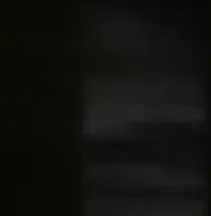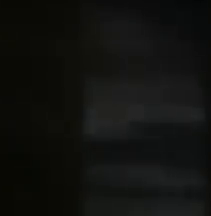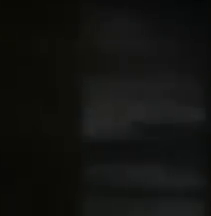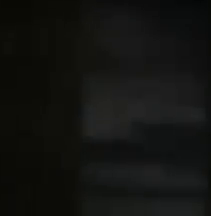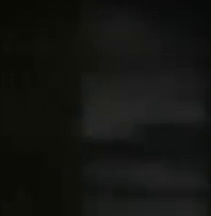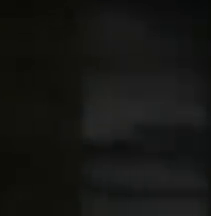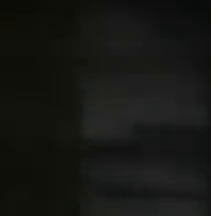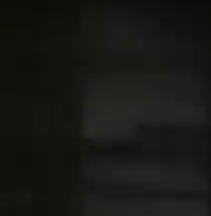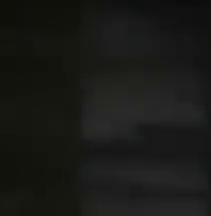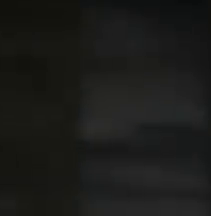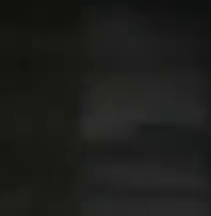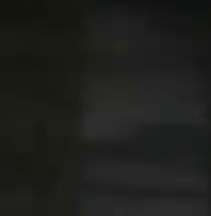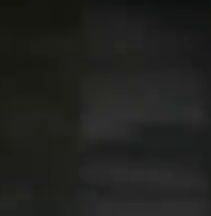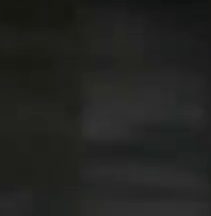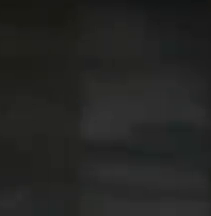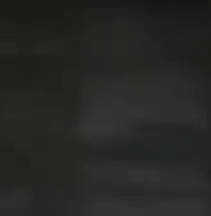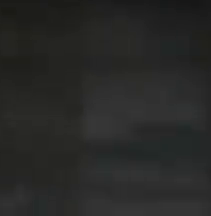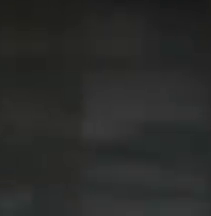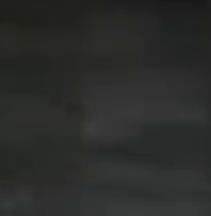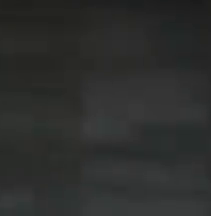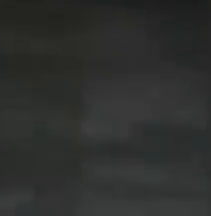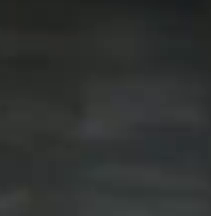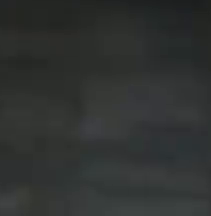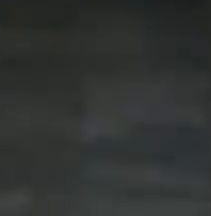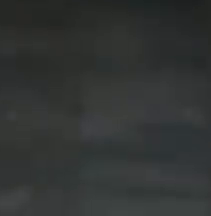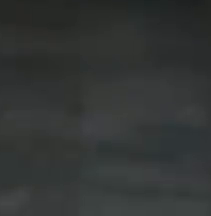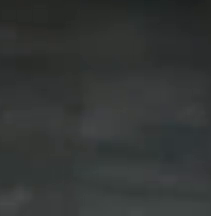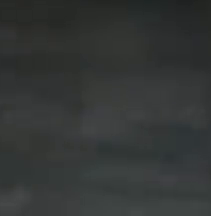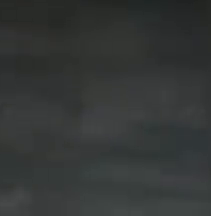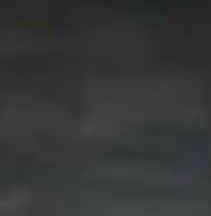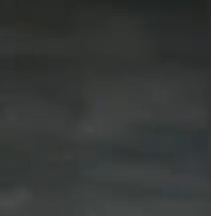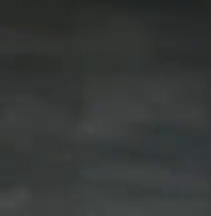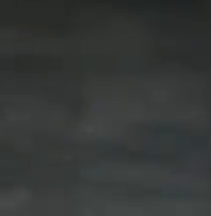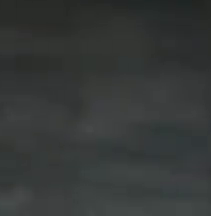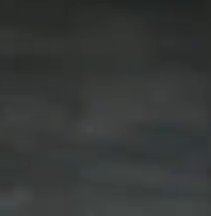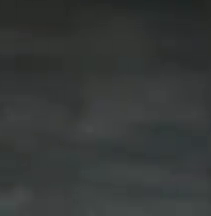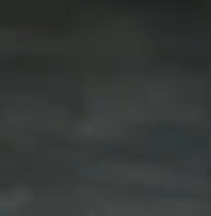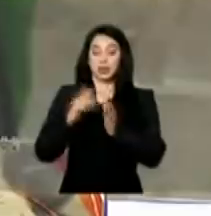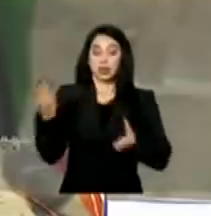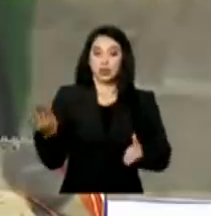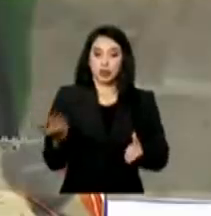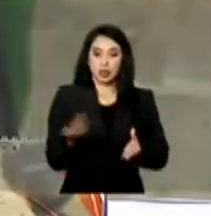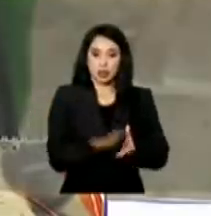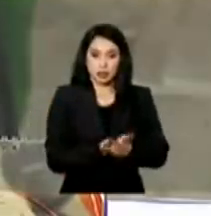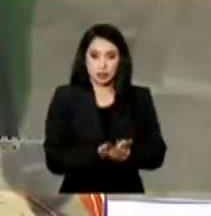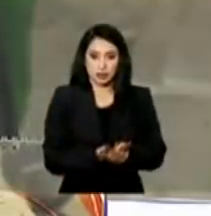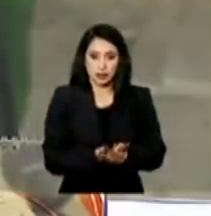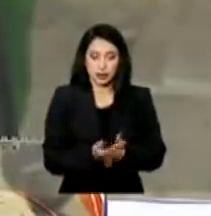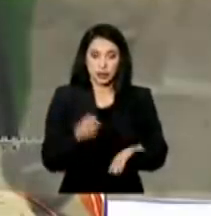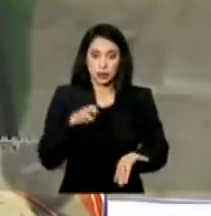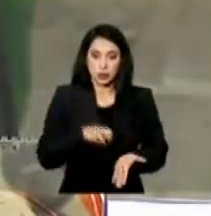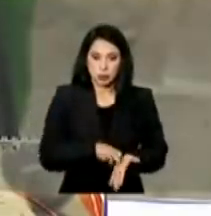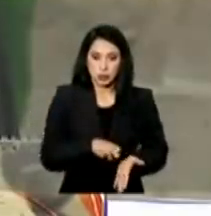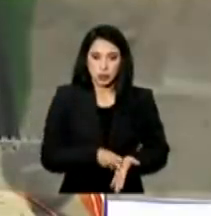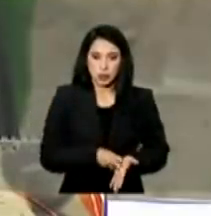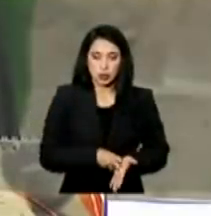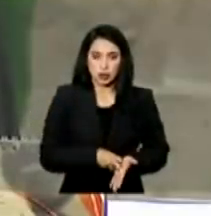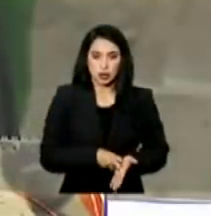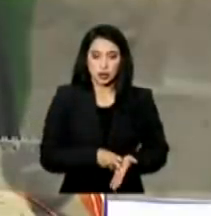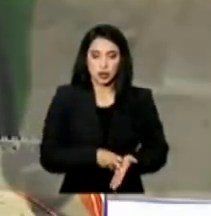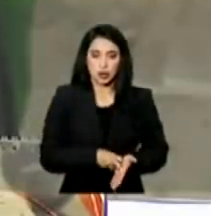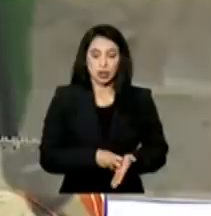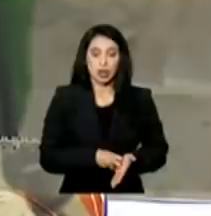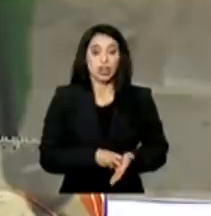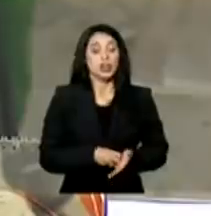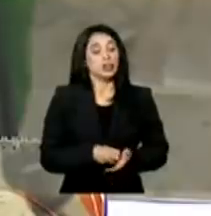flávio bolsonaro e sim o debate em tese do assunto de forma ampla hoje o procurador-geral da república augusto